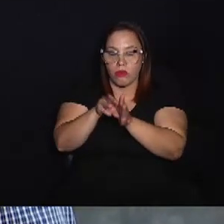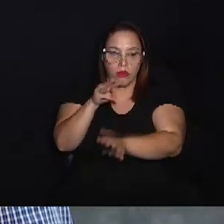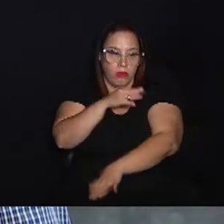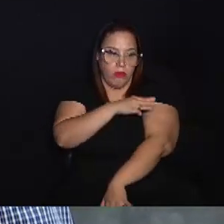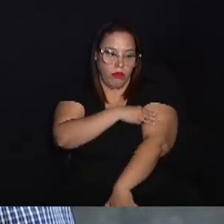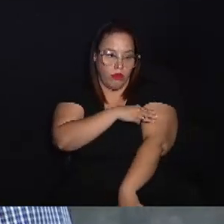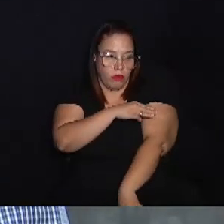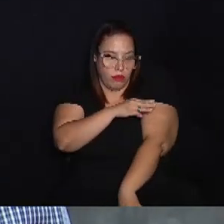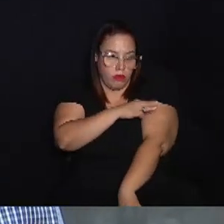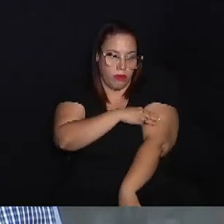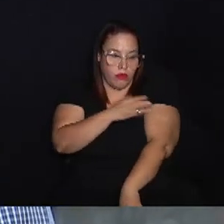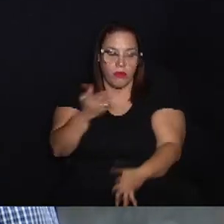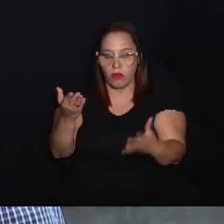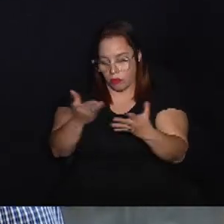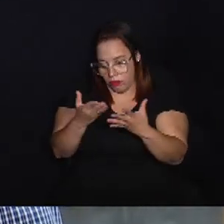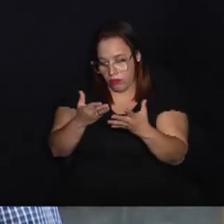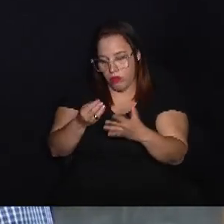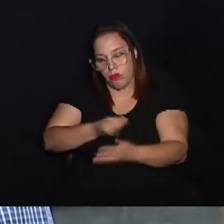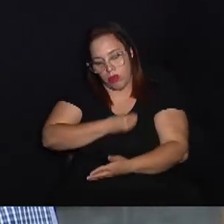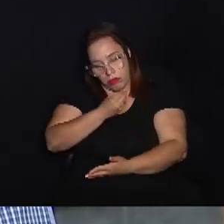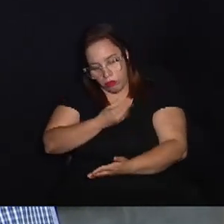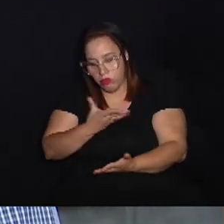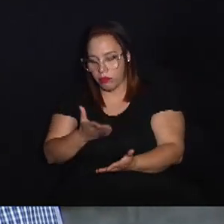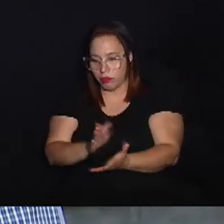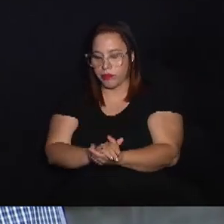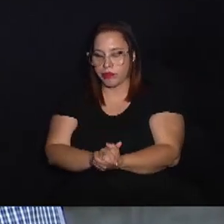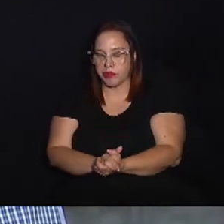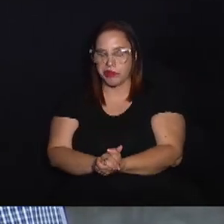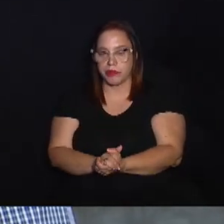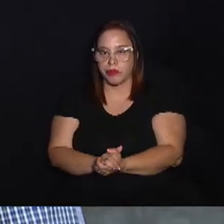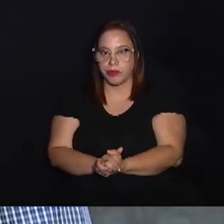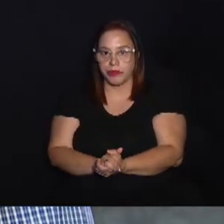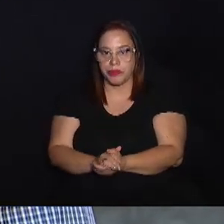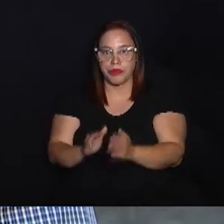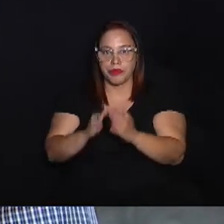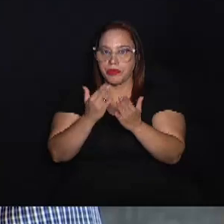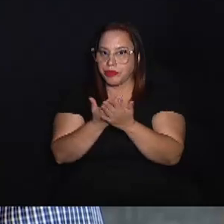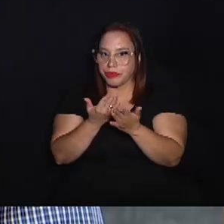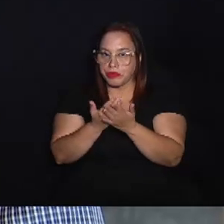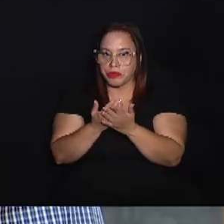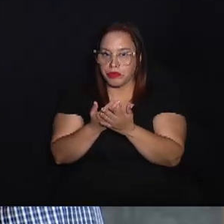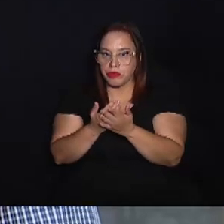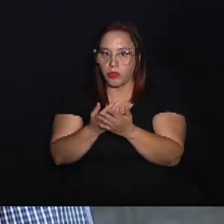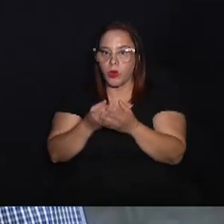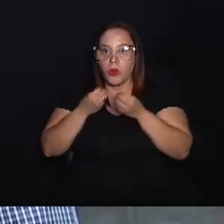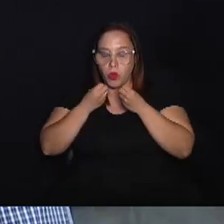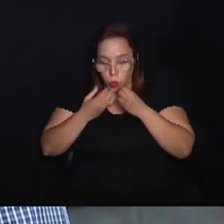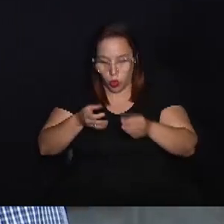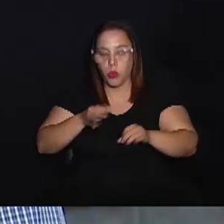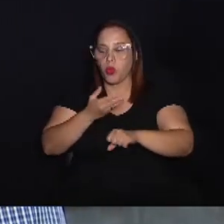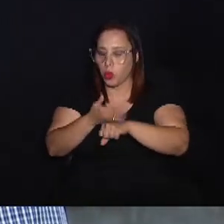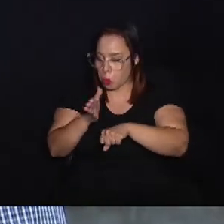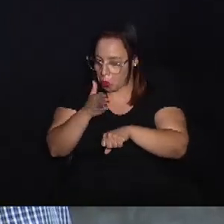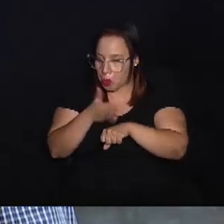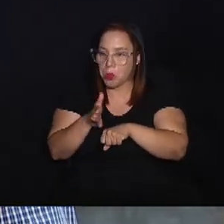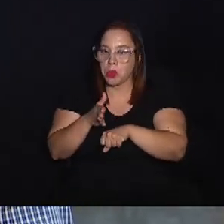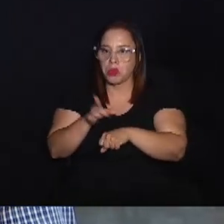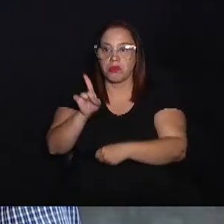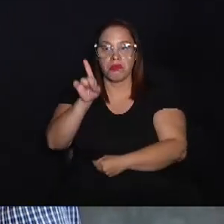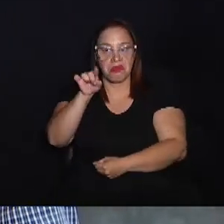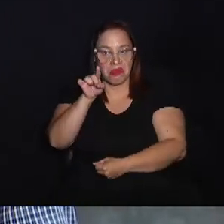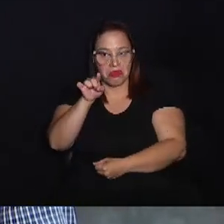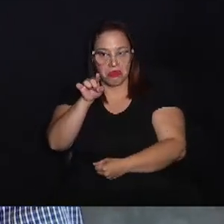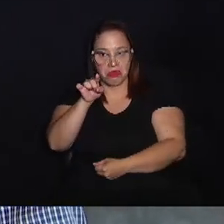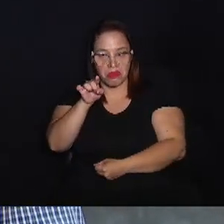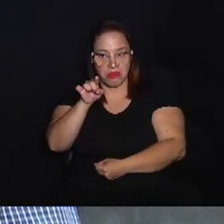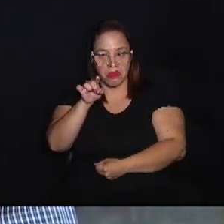ensino médio agora da vida, da escola, eu acho que eles estão muito preparados e é isso que vai fazer